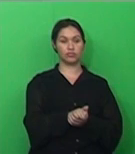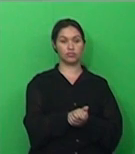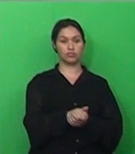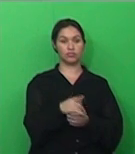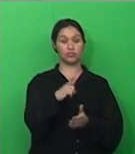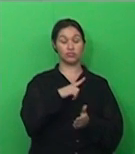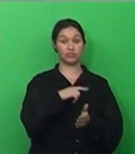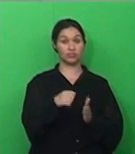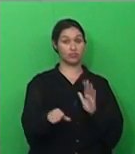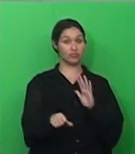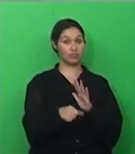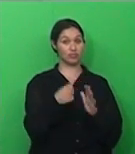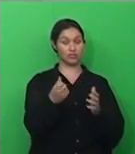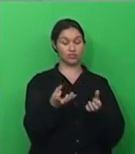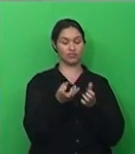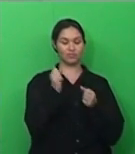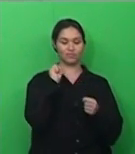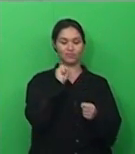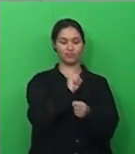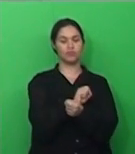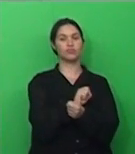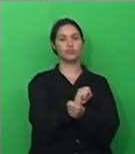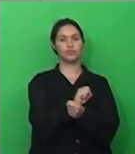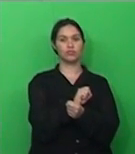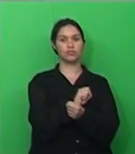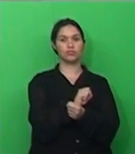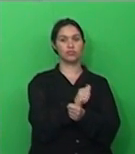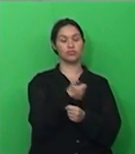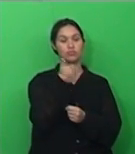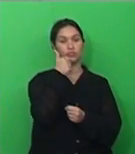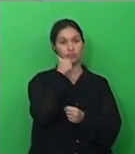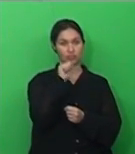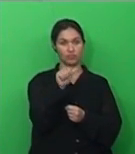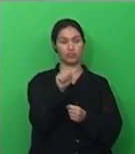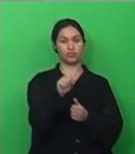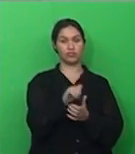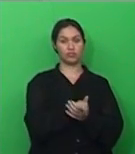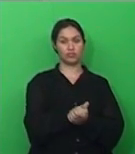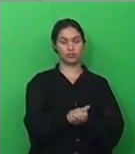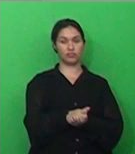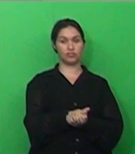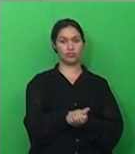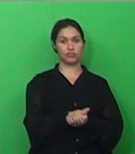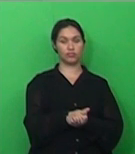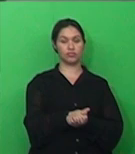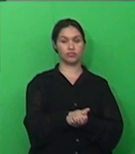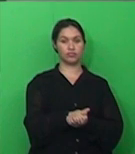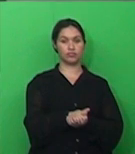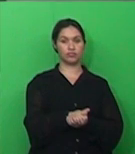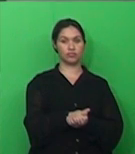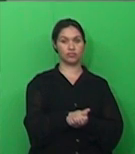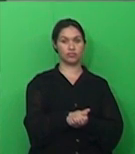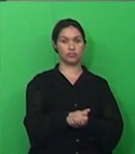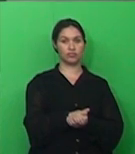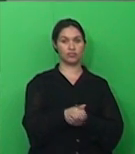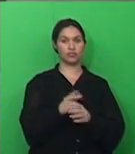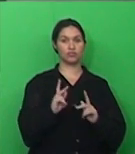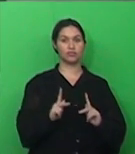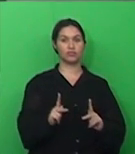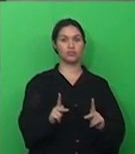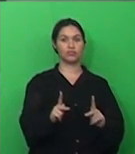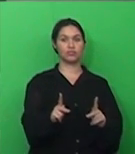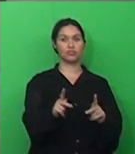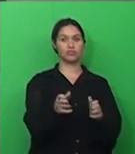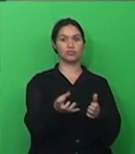parar, não seguir em frente, e esta mulher guerreira, que dá vida e movimento ao cerquinho do revirado, manteve-o firme e de